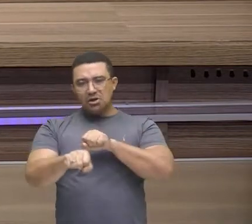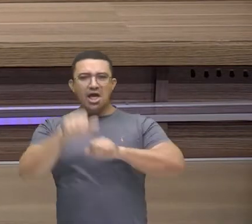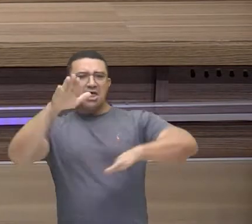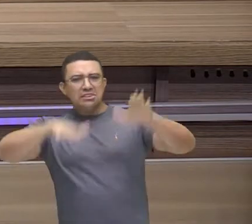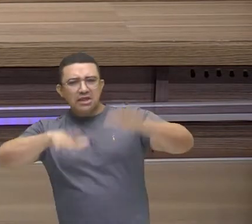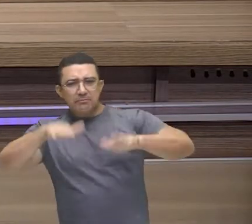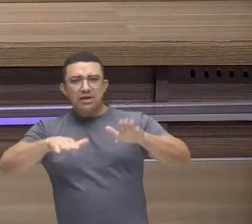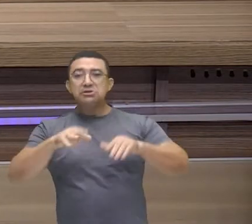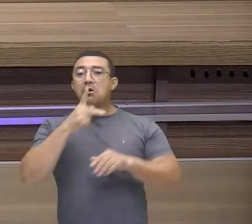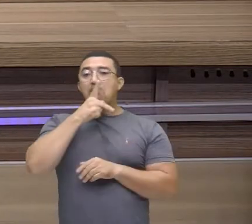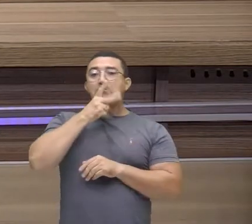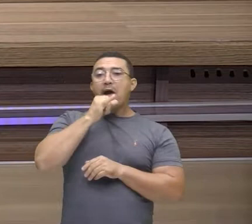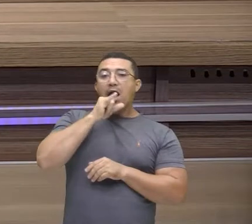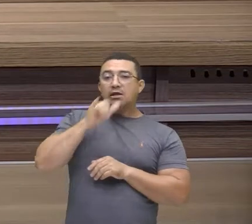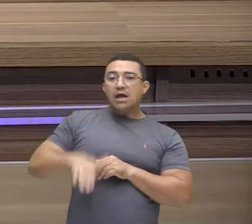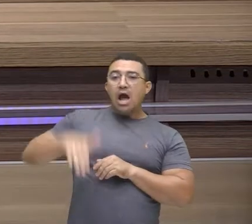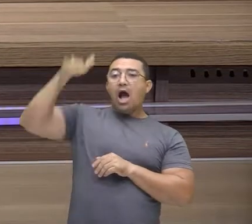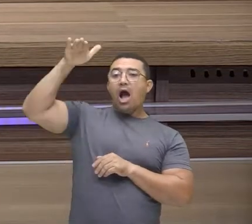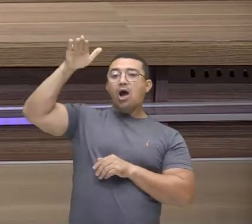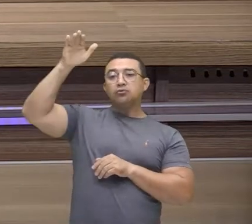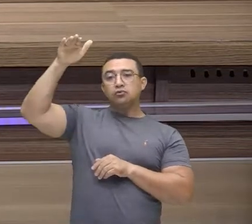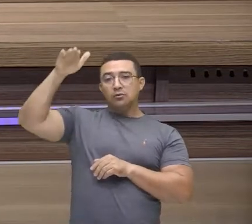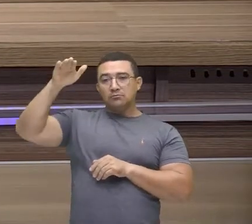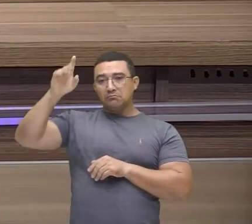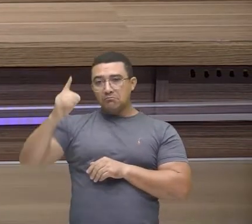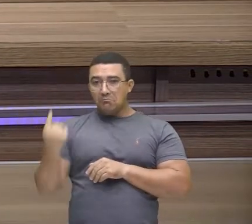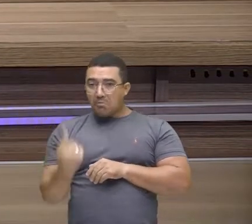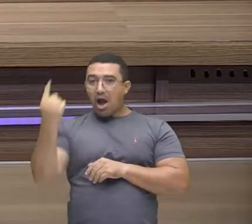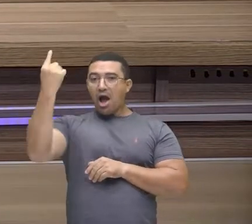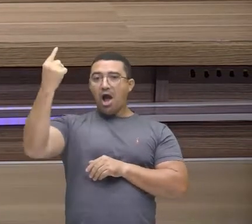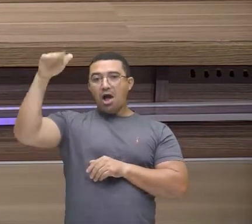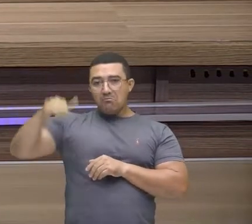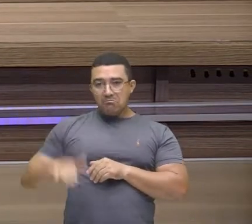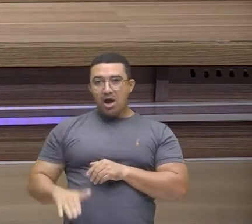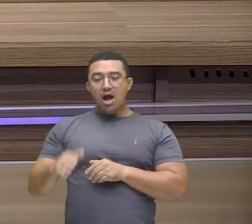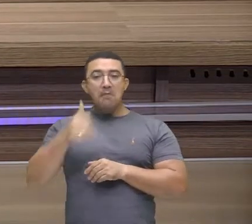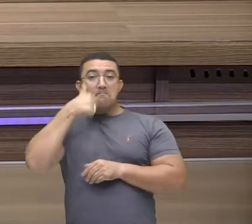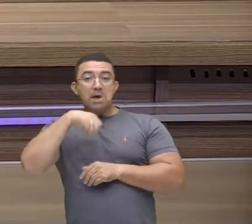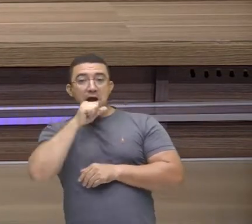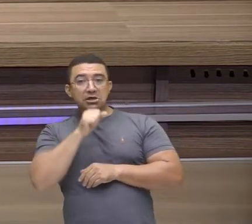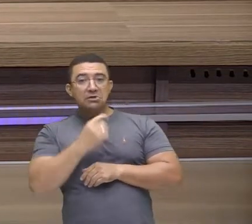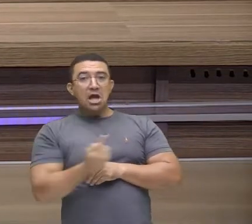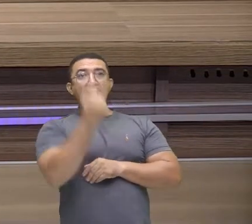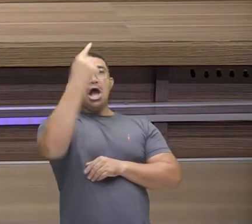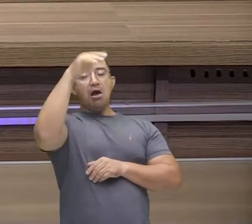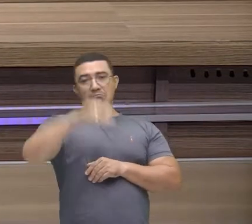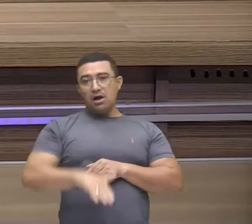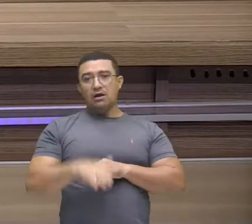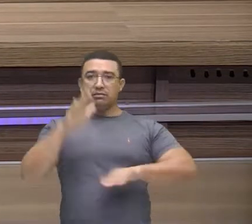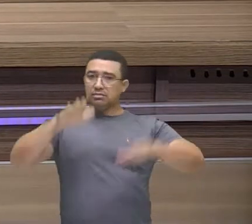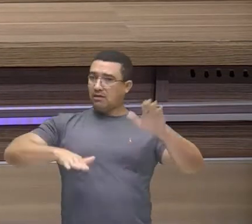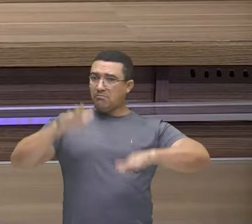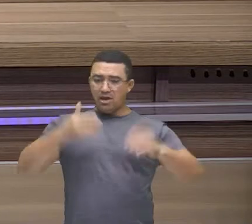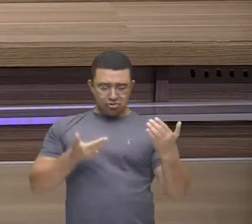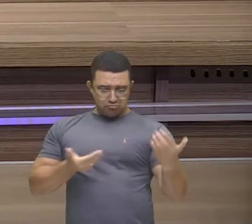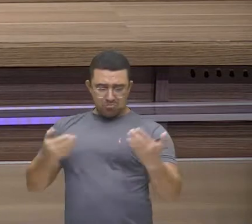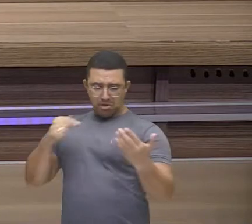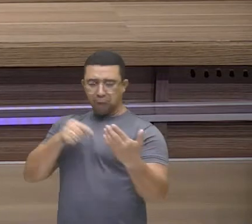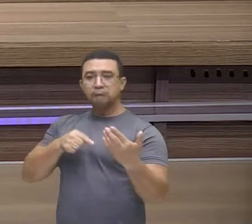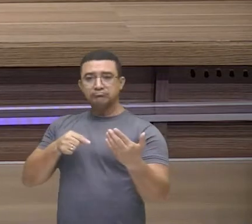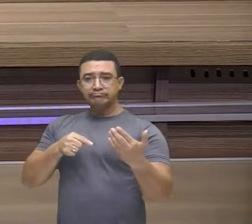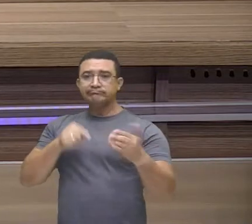família do pai, o tamanho da família da mãe, né? Se eles são altos, se são baixos. E cada geração, ela vai